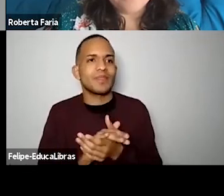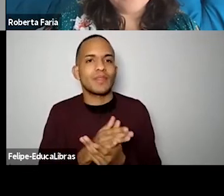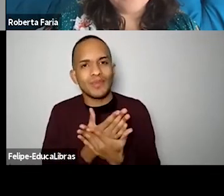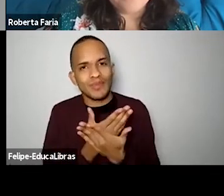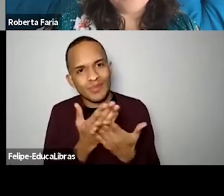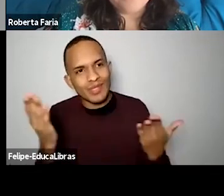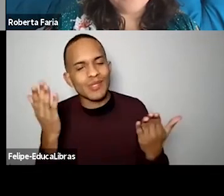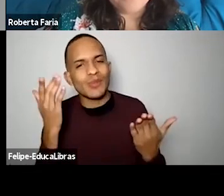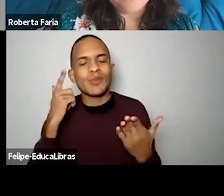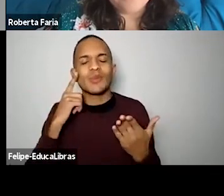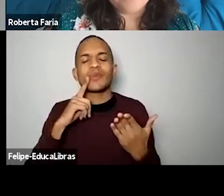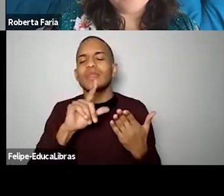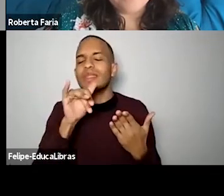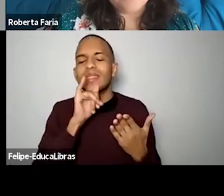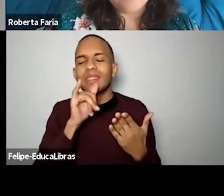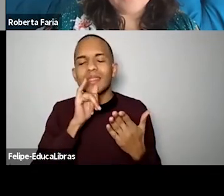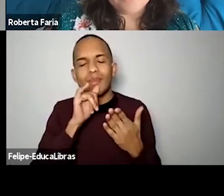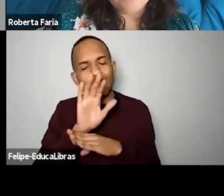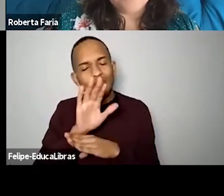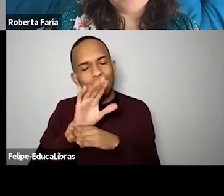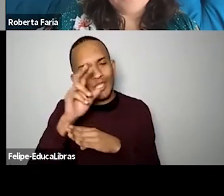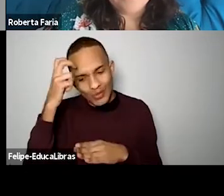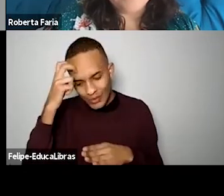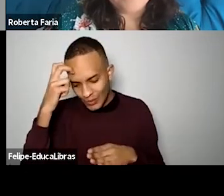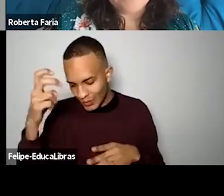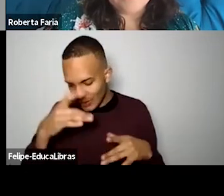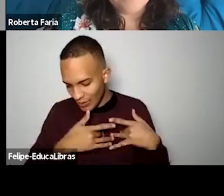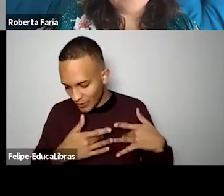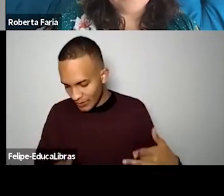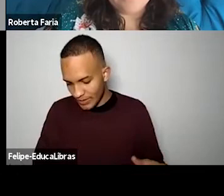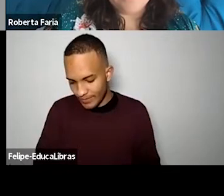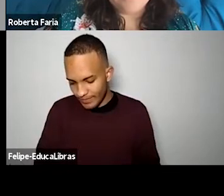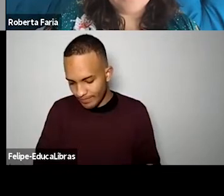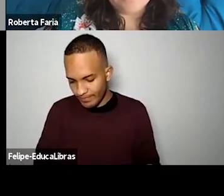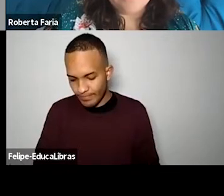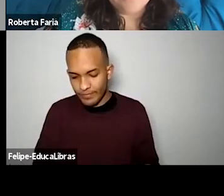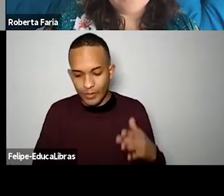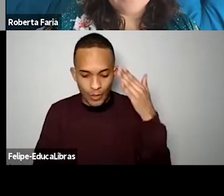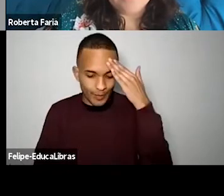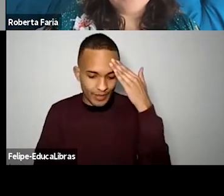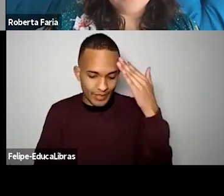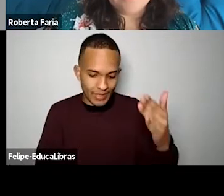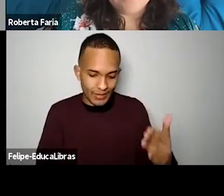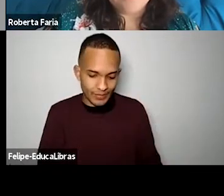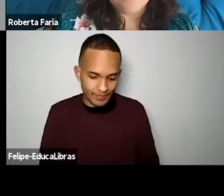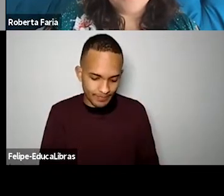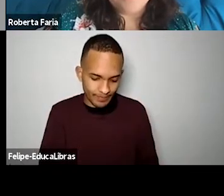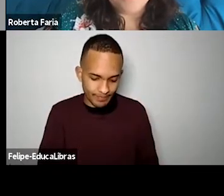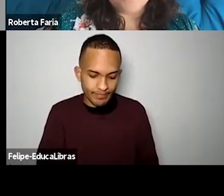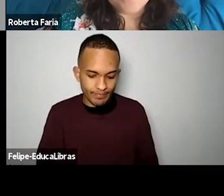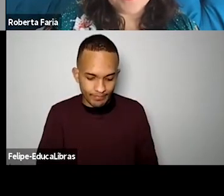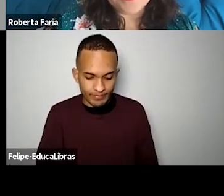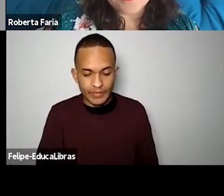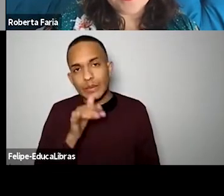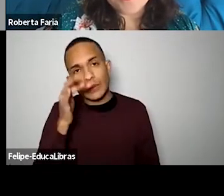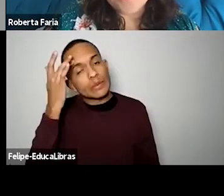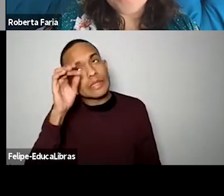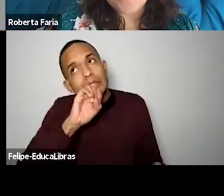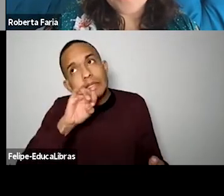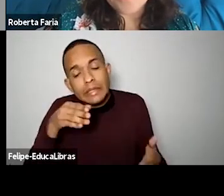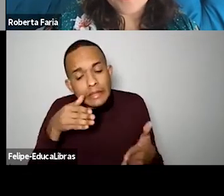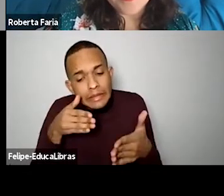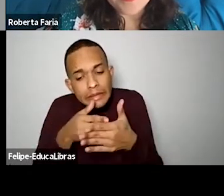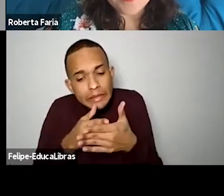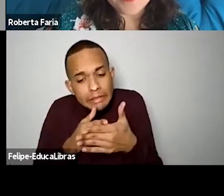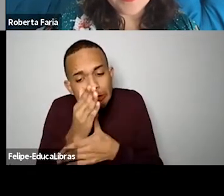tornassem promotores da cultura de doação, hoje e sempre. É isso, obrigada, gente. Não sei se eu estourei no tempo, eu corri e não me controlei.